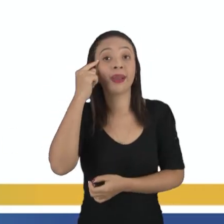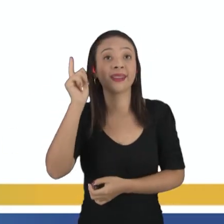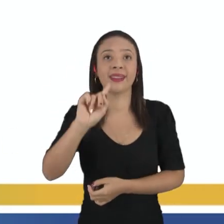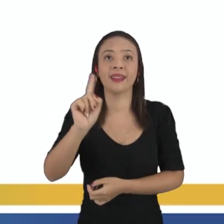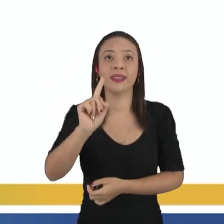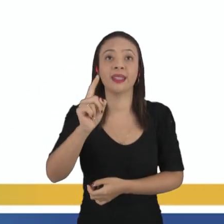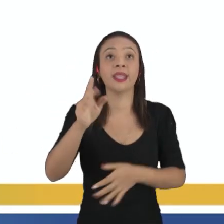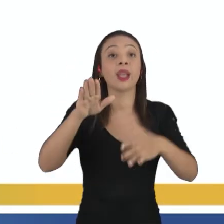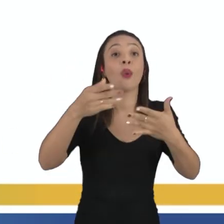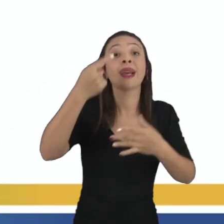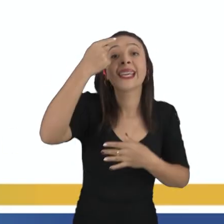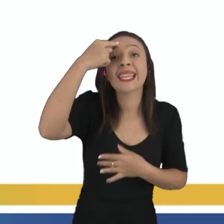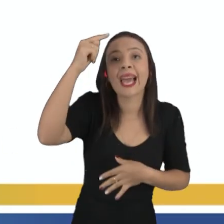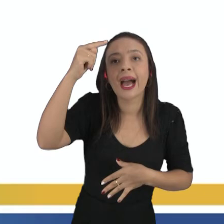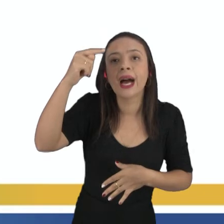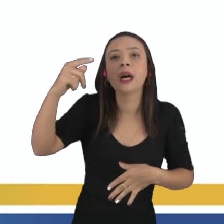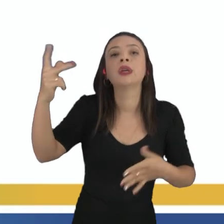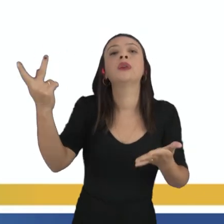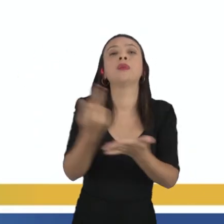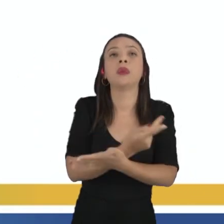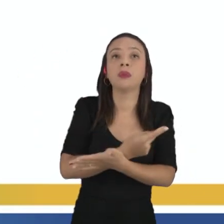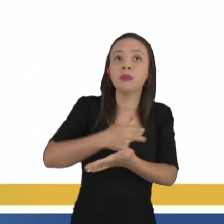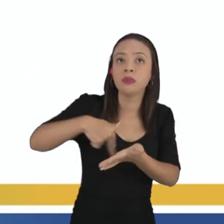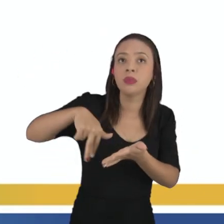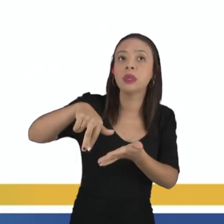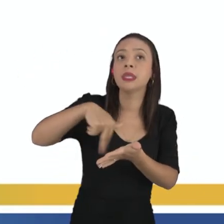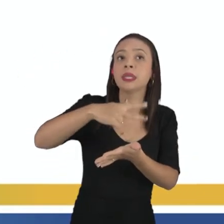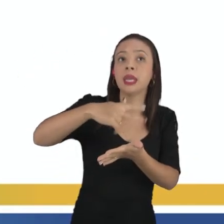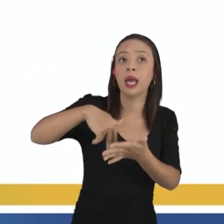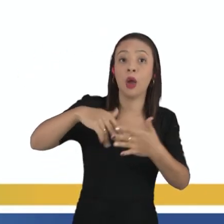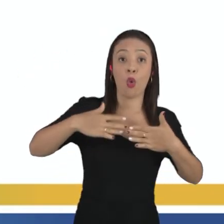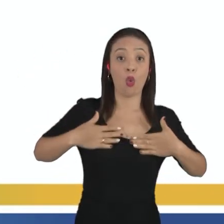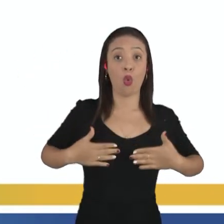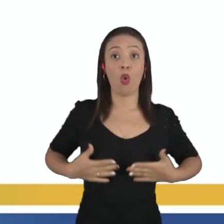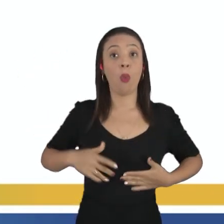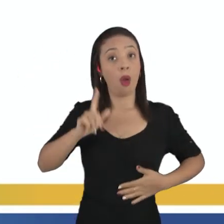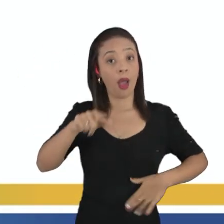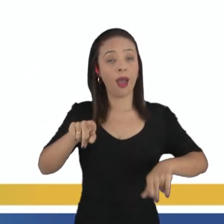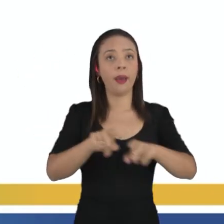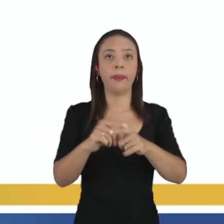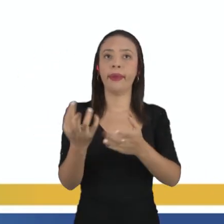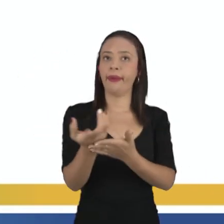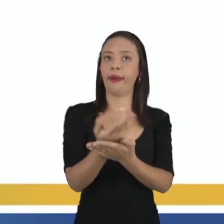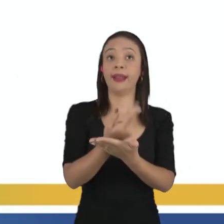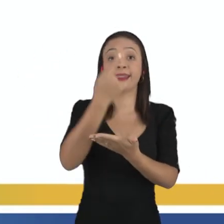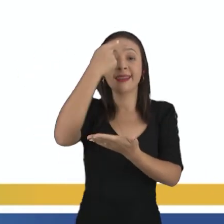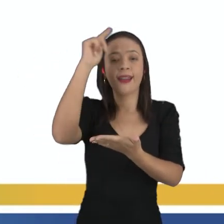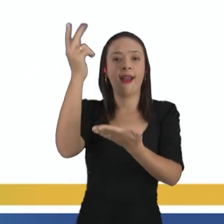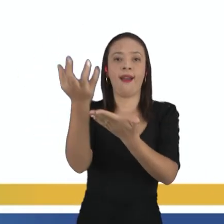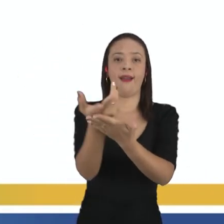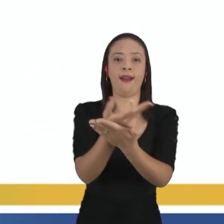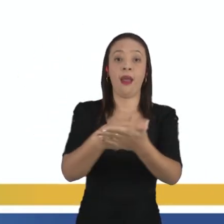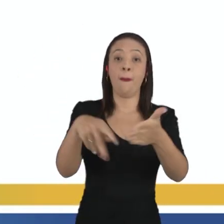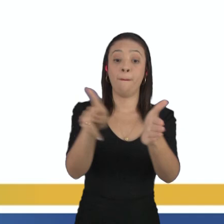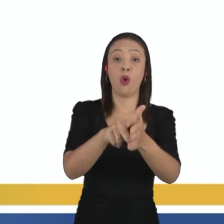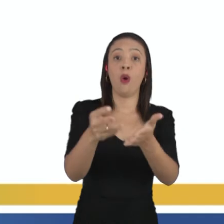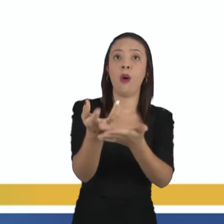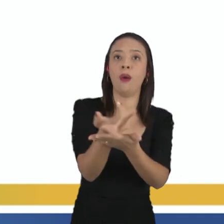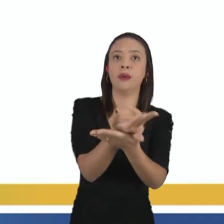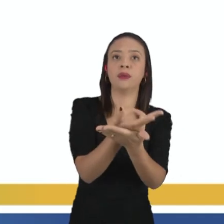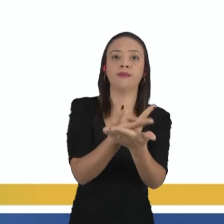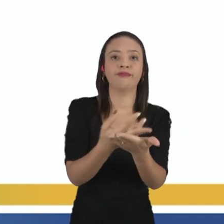pensado, criado em dança, os corpos dos dançantes se tornam arte, produtores da arte, a própria arte a